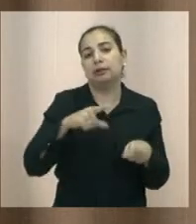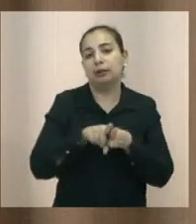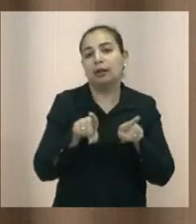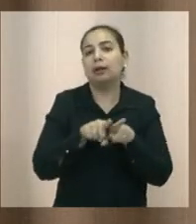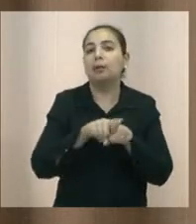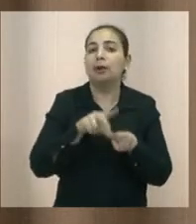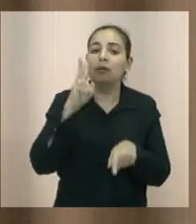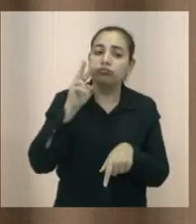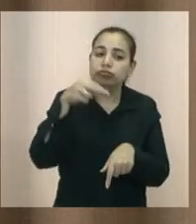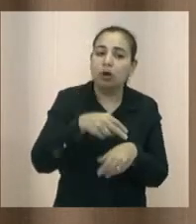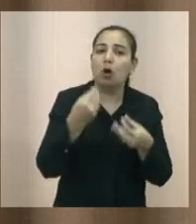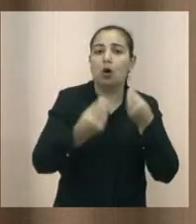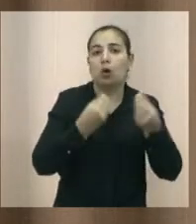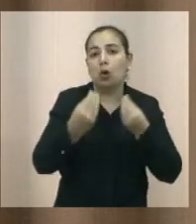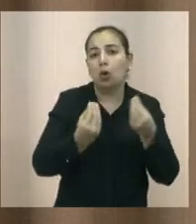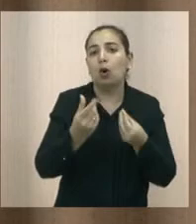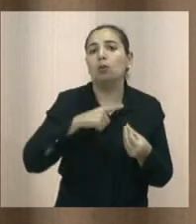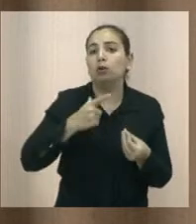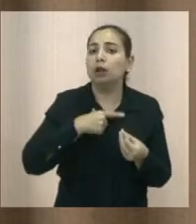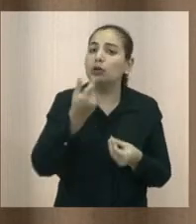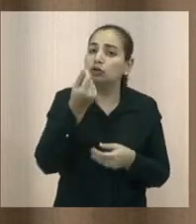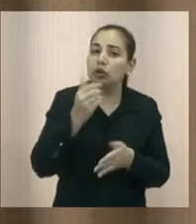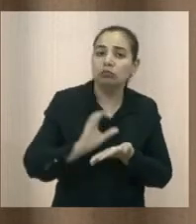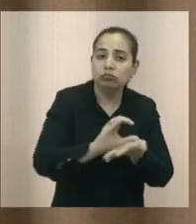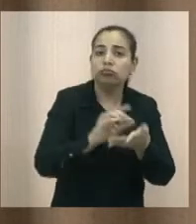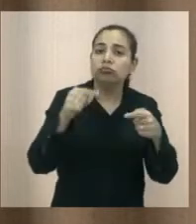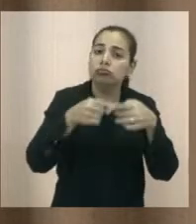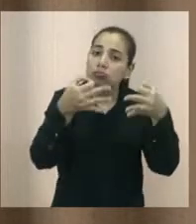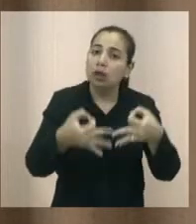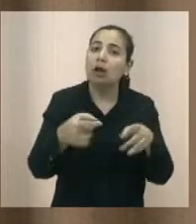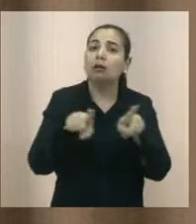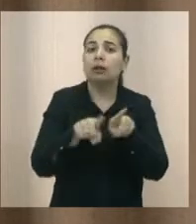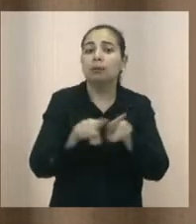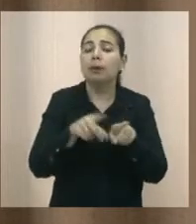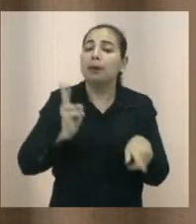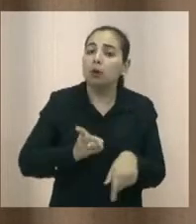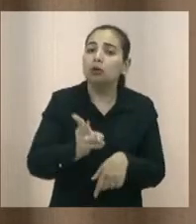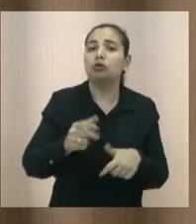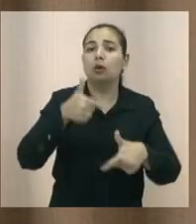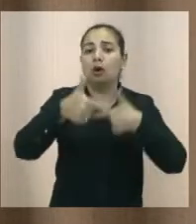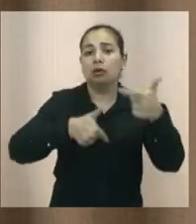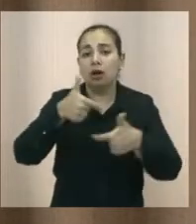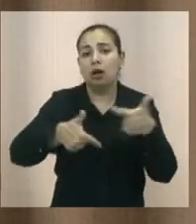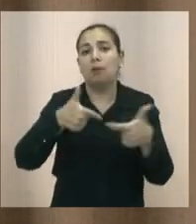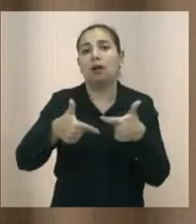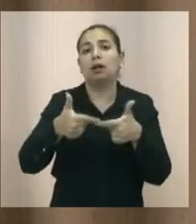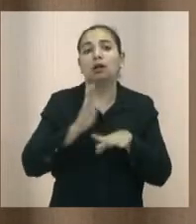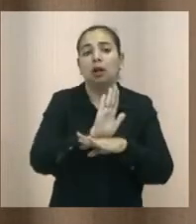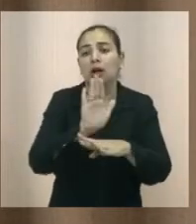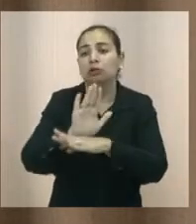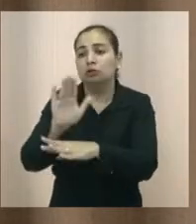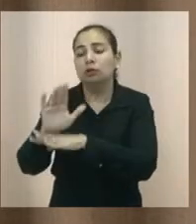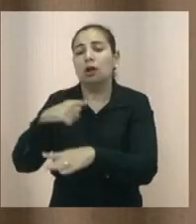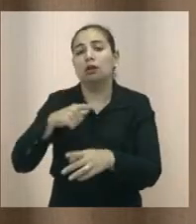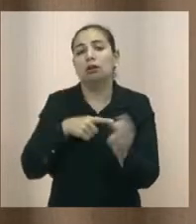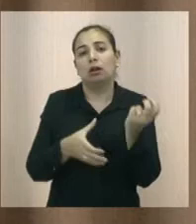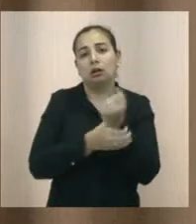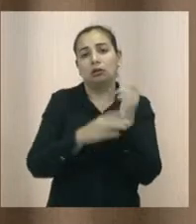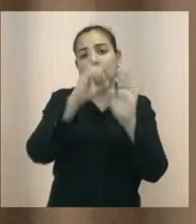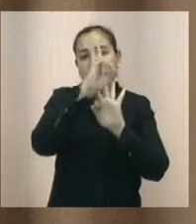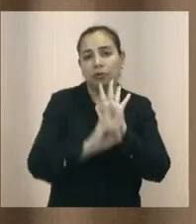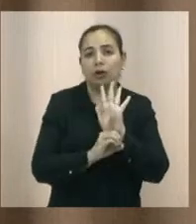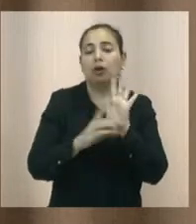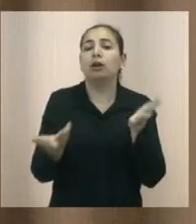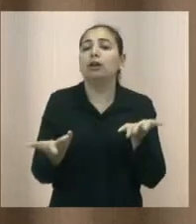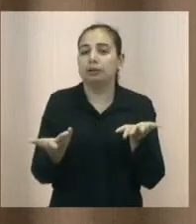né? Atender essas vítimas de homicídios, né? Uma crescente violência que a